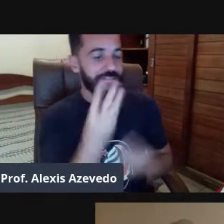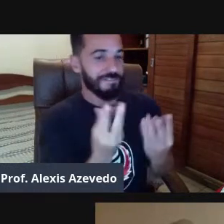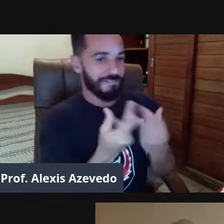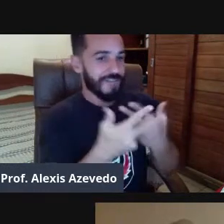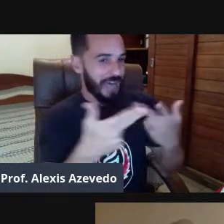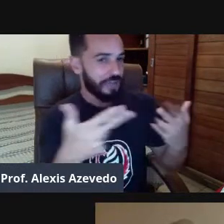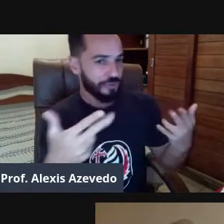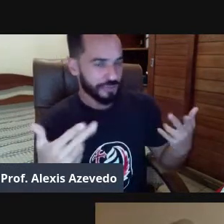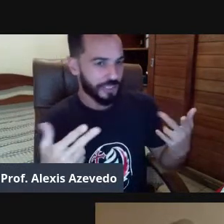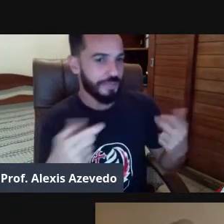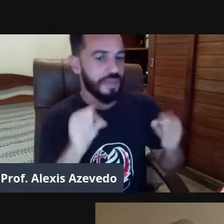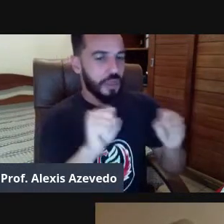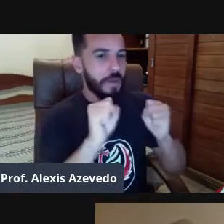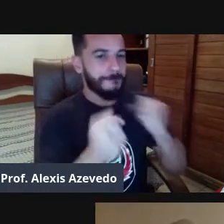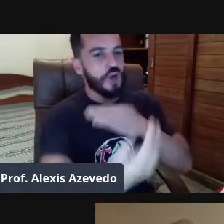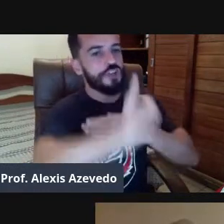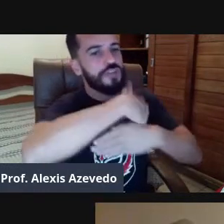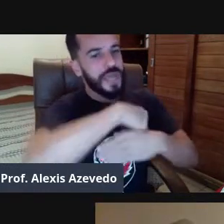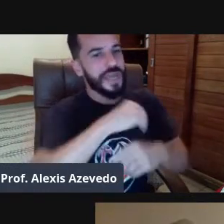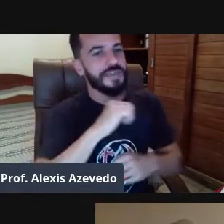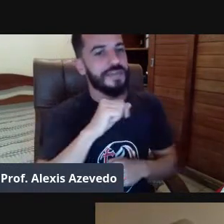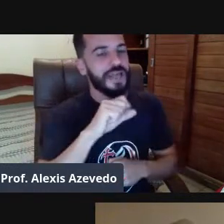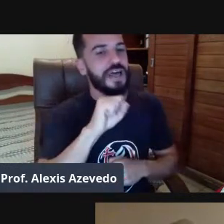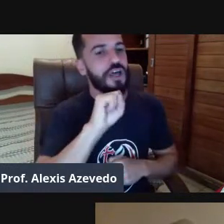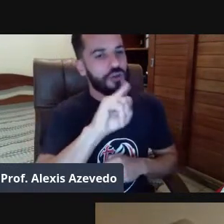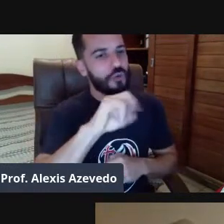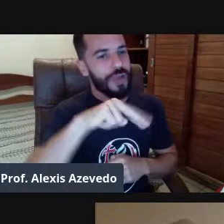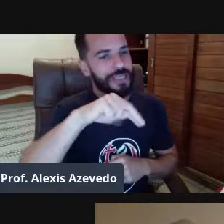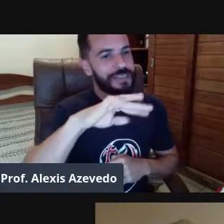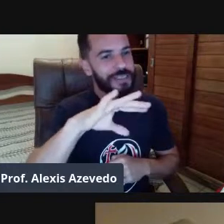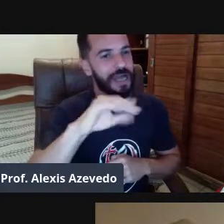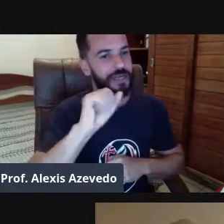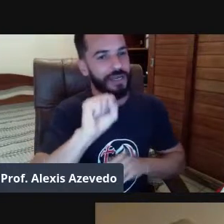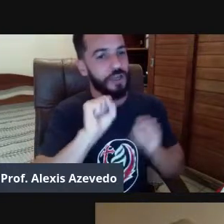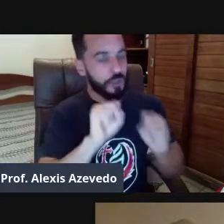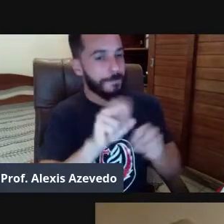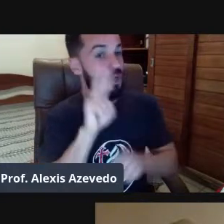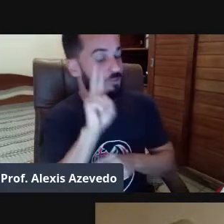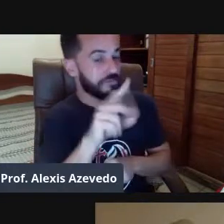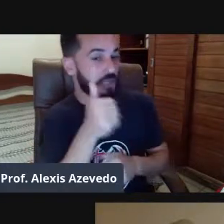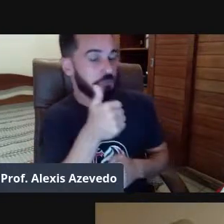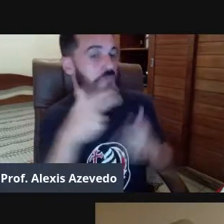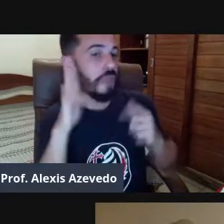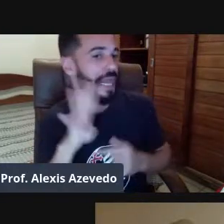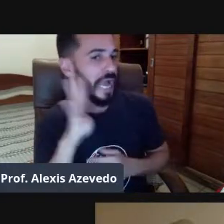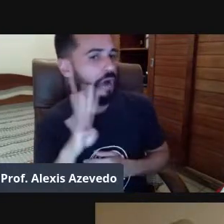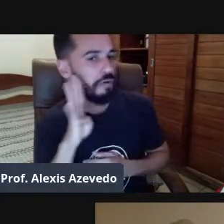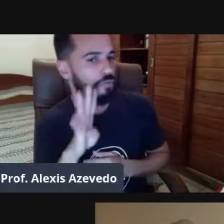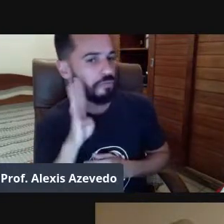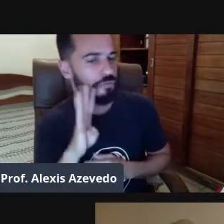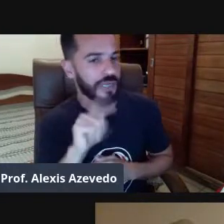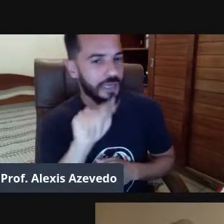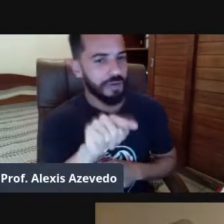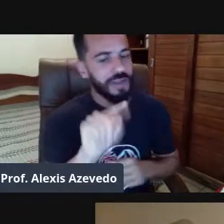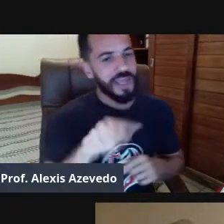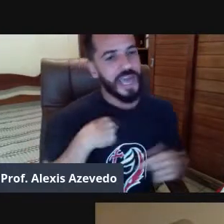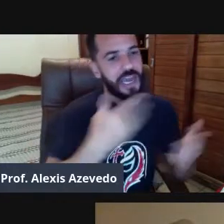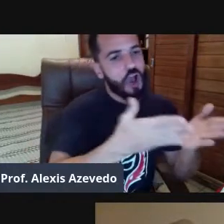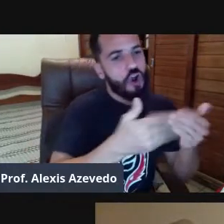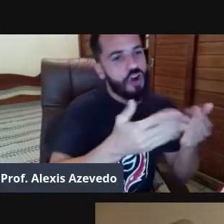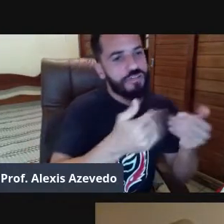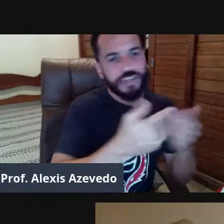sobre o processo criativo no isolamento social, e está muito bacana o projeto, então eu convido vocês